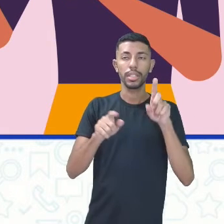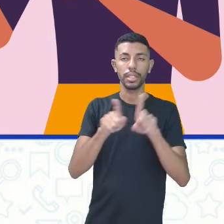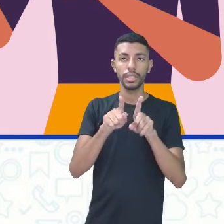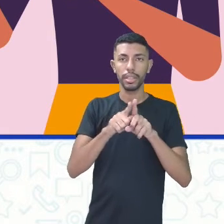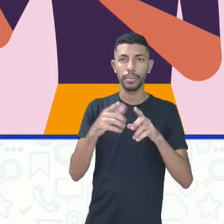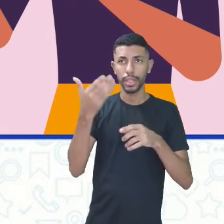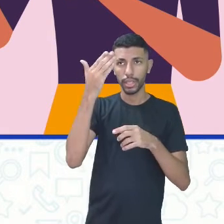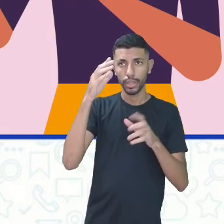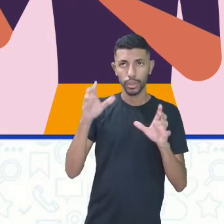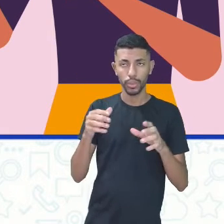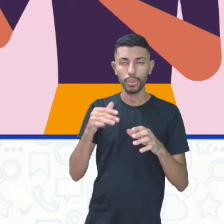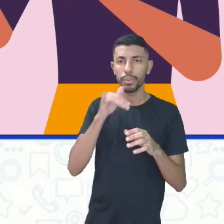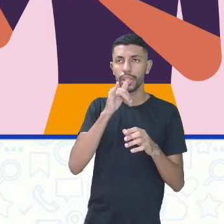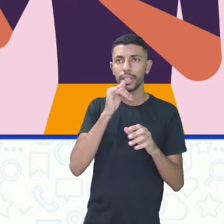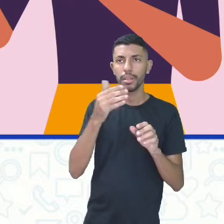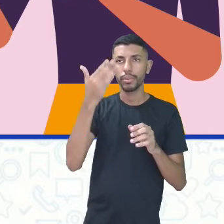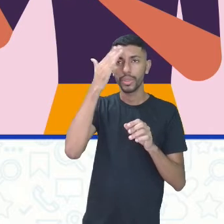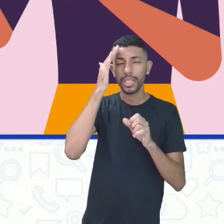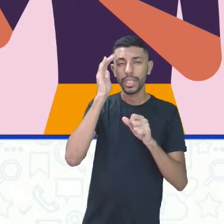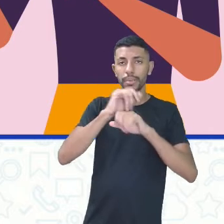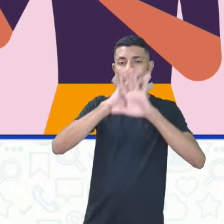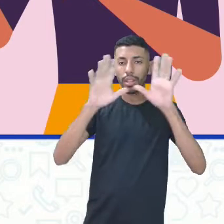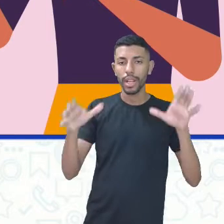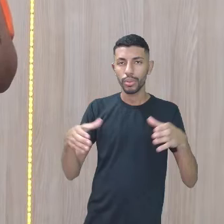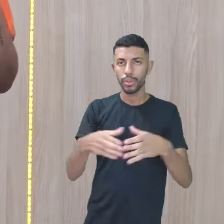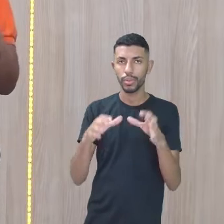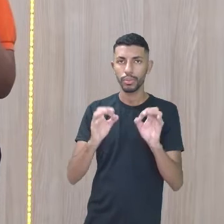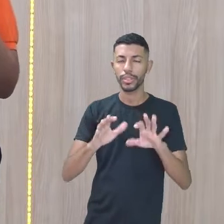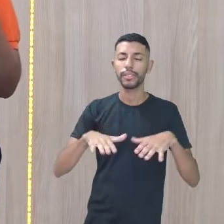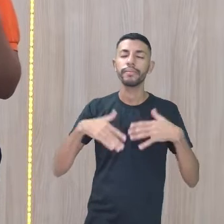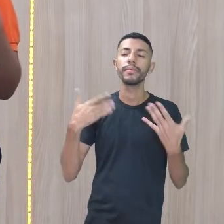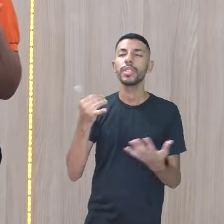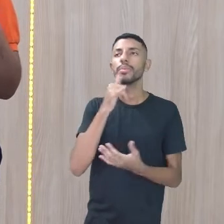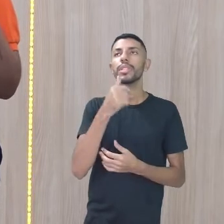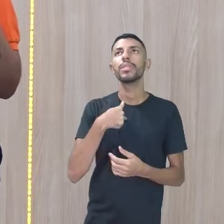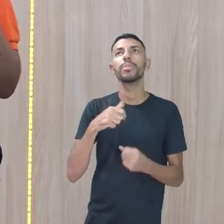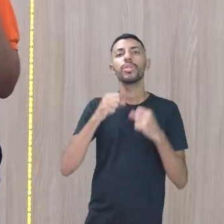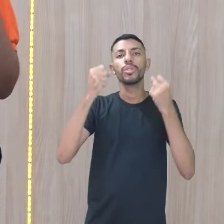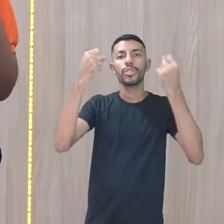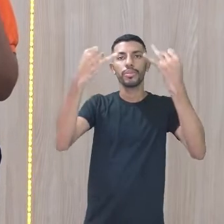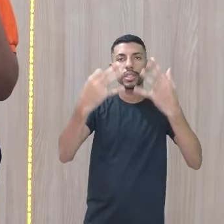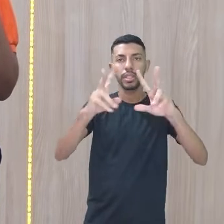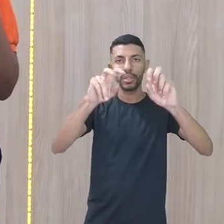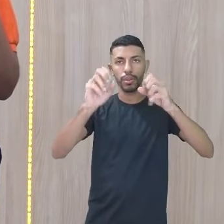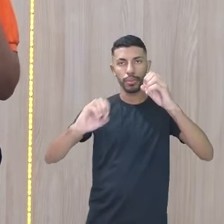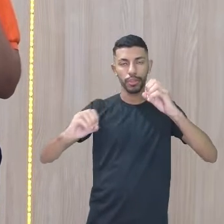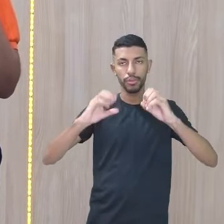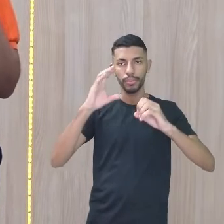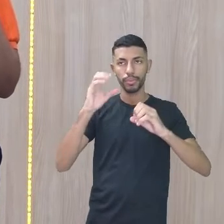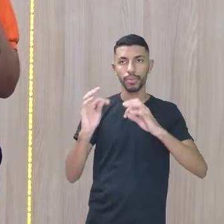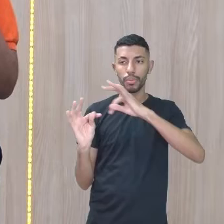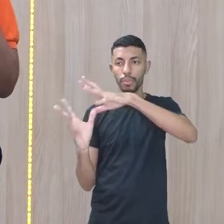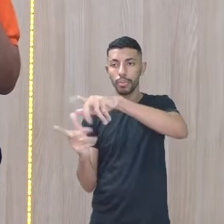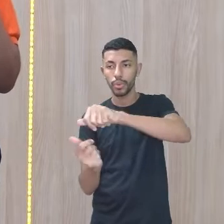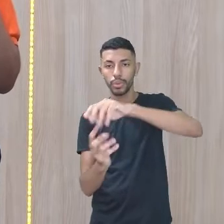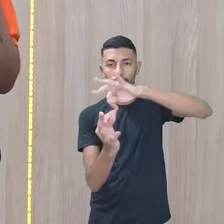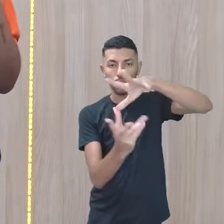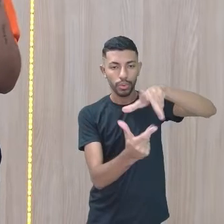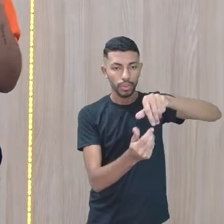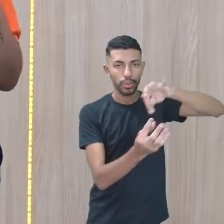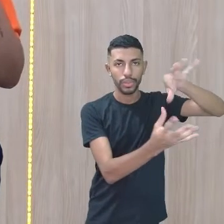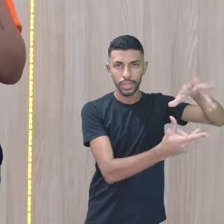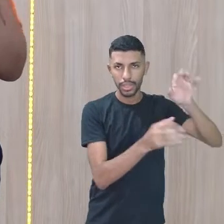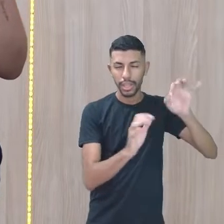de entendimento da turma. Então, por exemplo, eu estou aqui explicando sobre os planetas. E aí eu estou dizendo, o